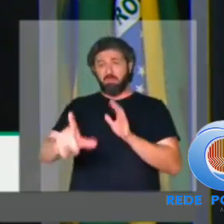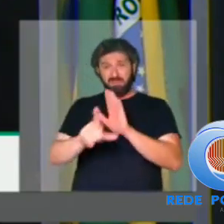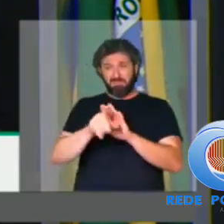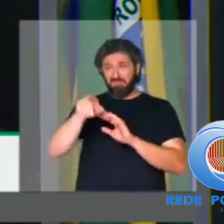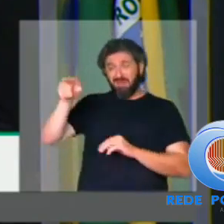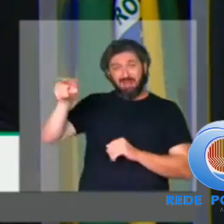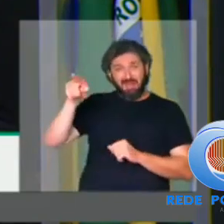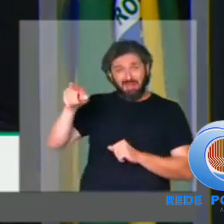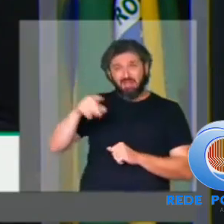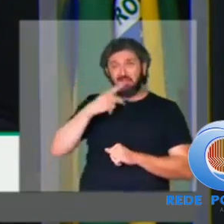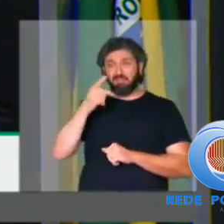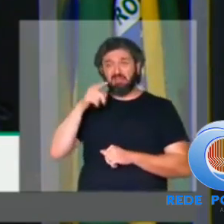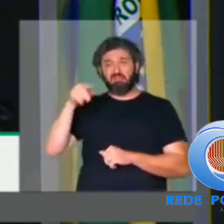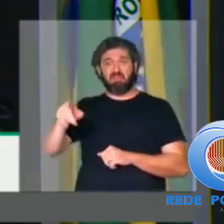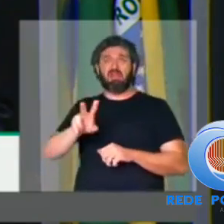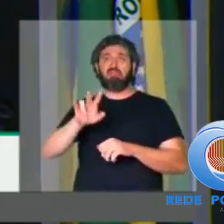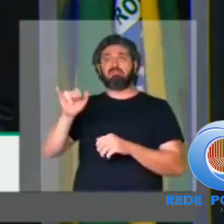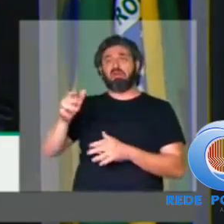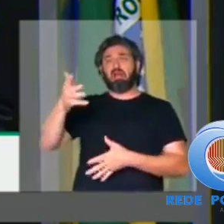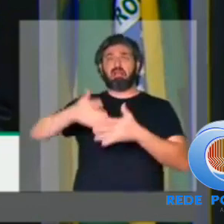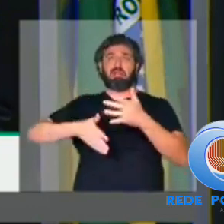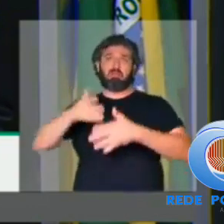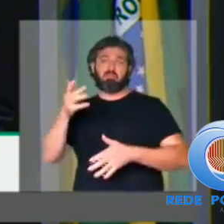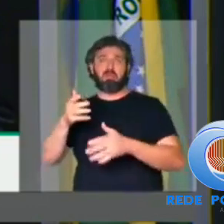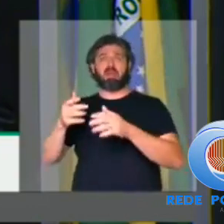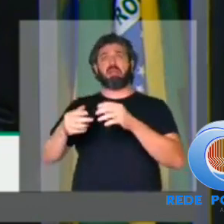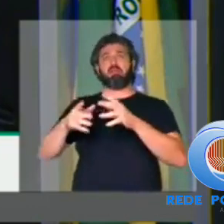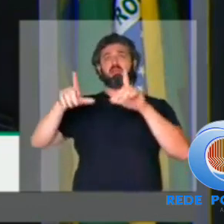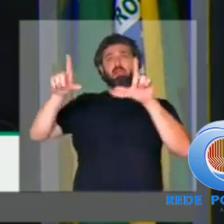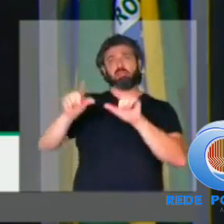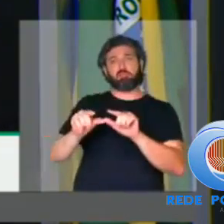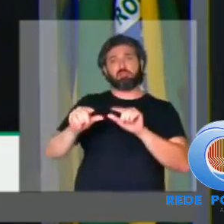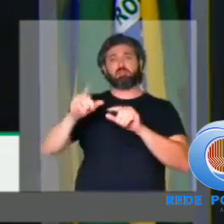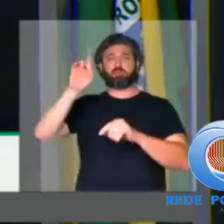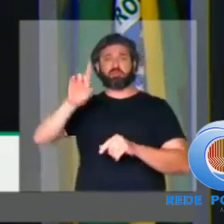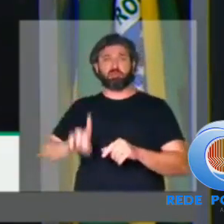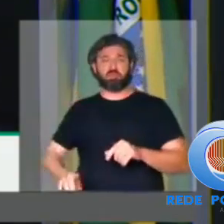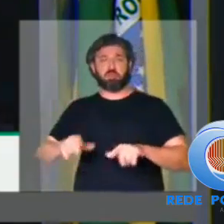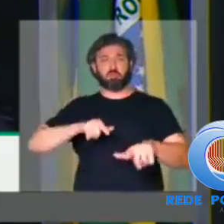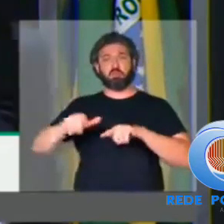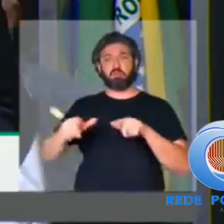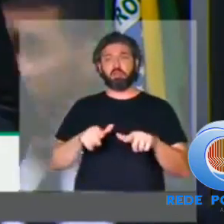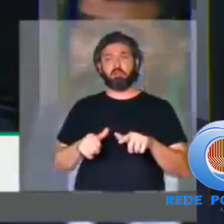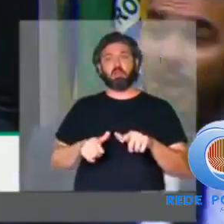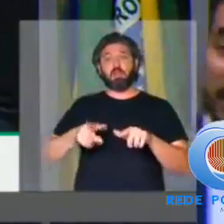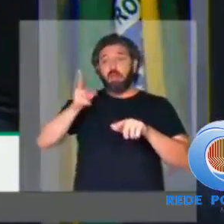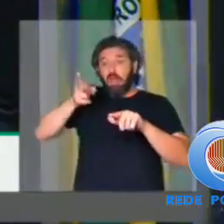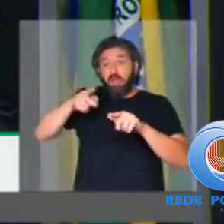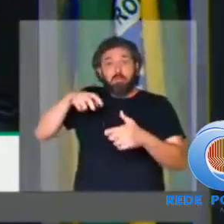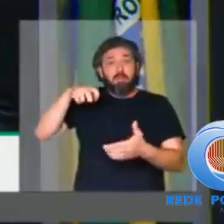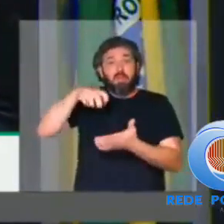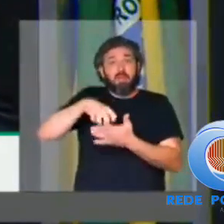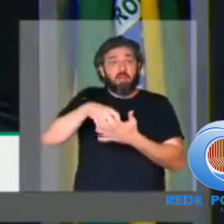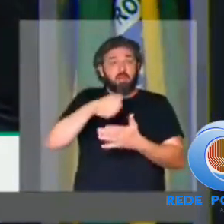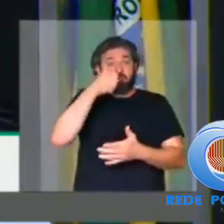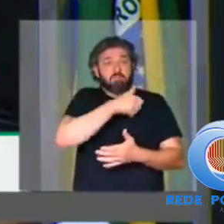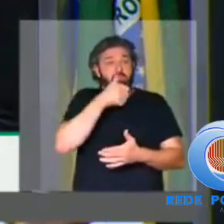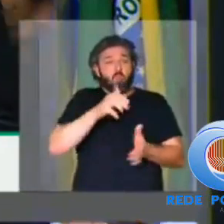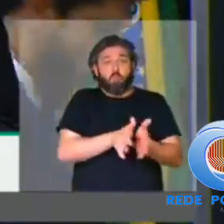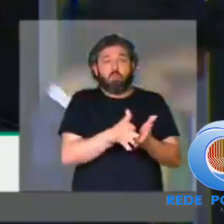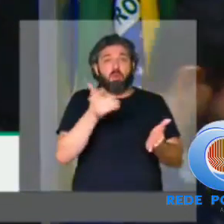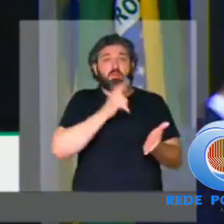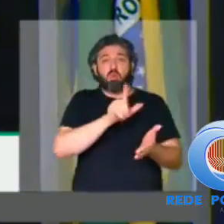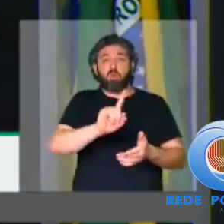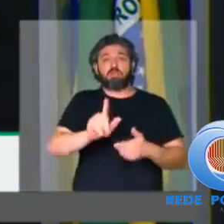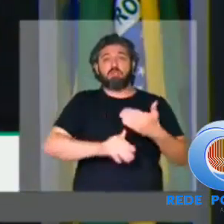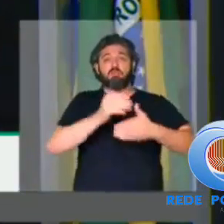lei que está sendo falada, que vai precarizar, que vai diminuir os direitos trabalhistas, é a que condena o pobre a não